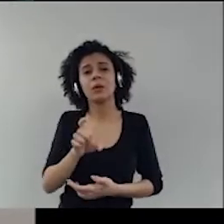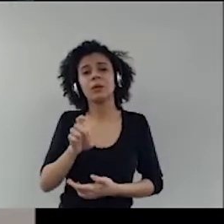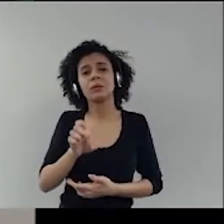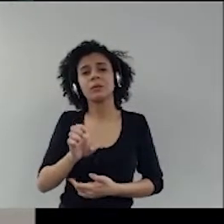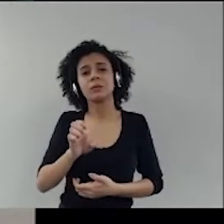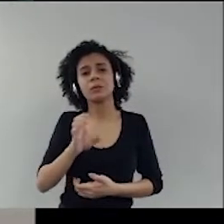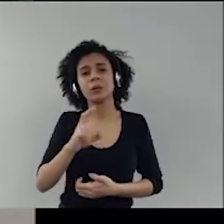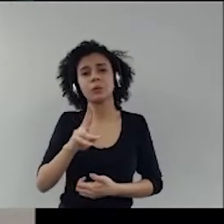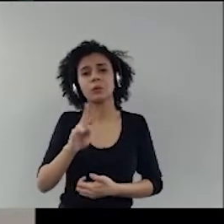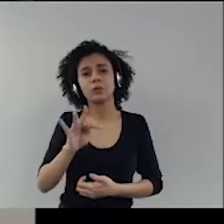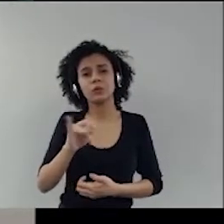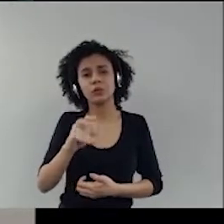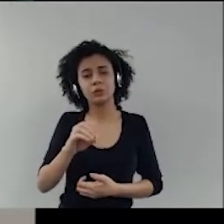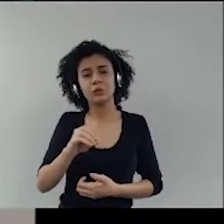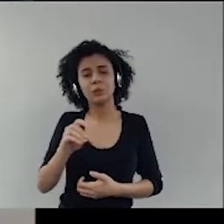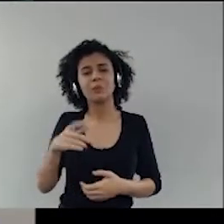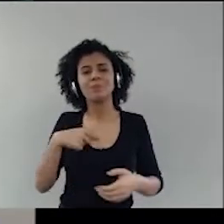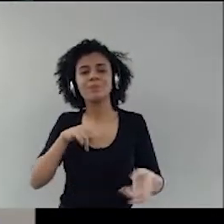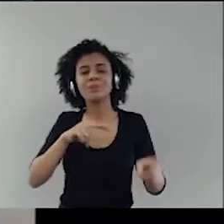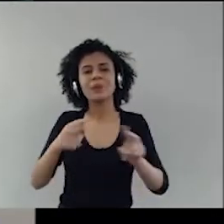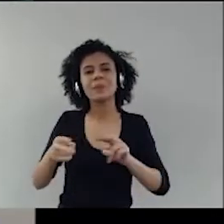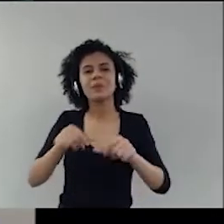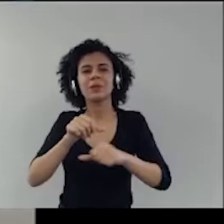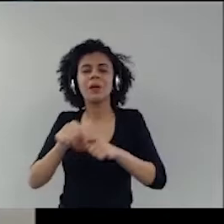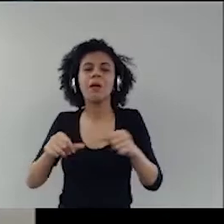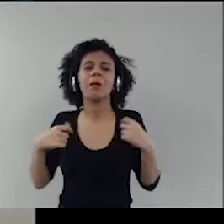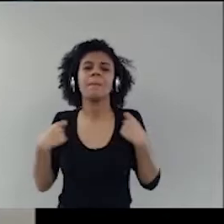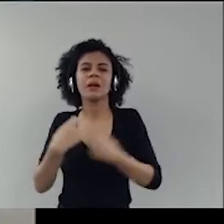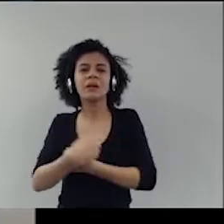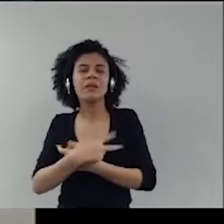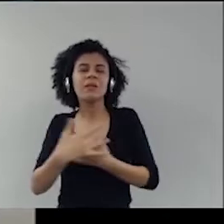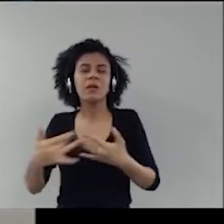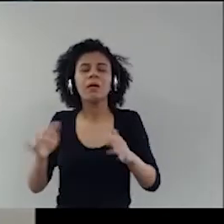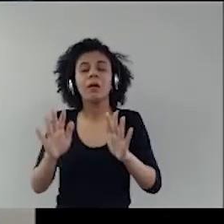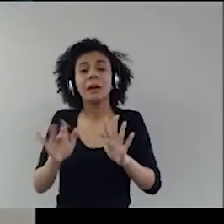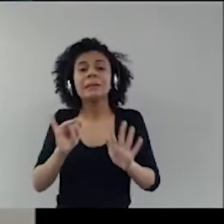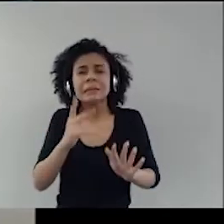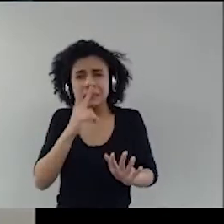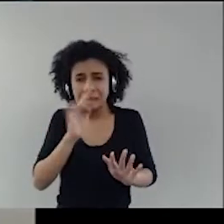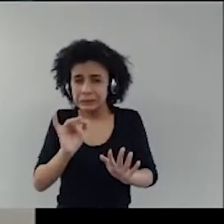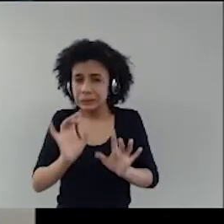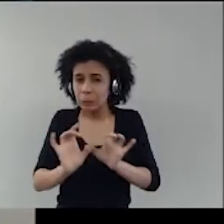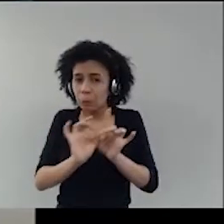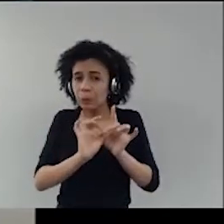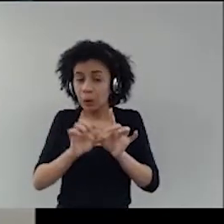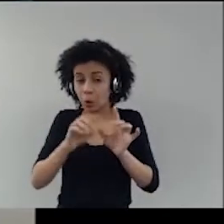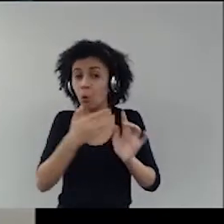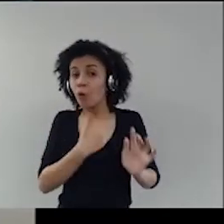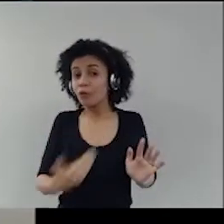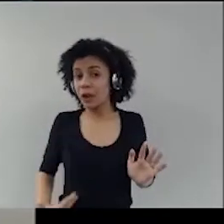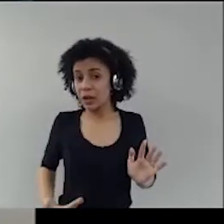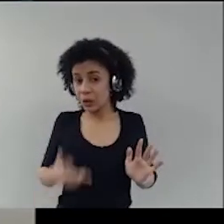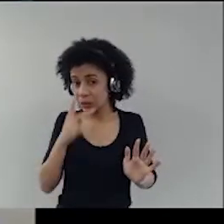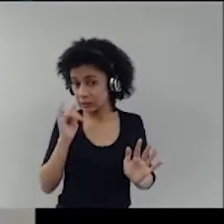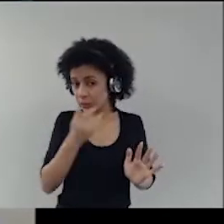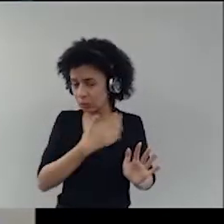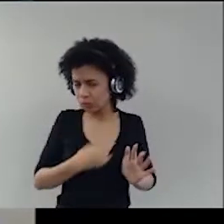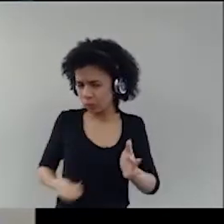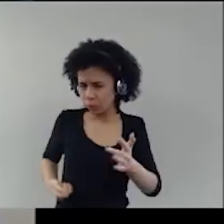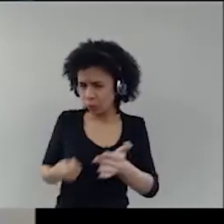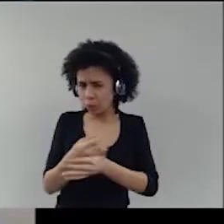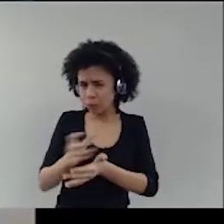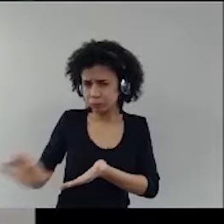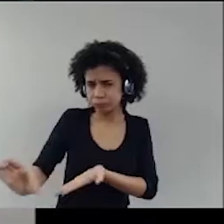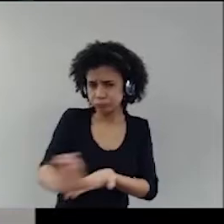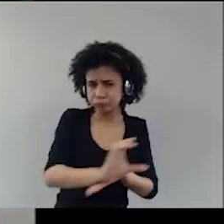naquela transição de ministro, foi: será que se a União comprar todo o kit e fizer uma logística